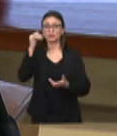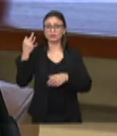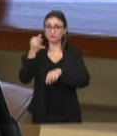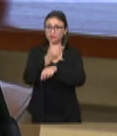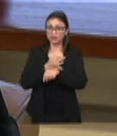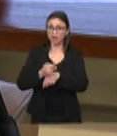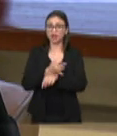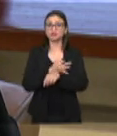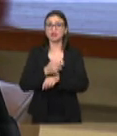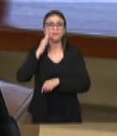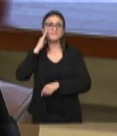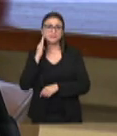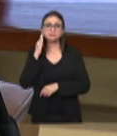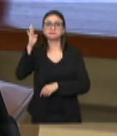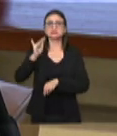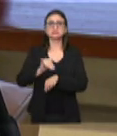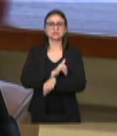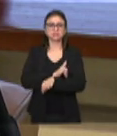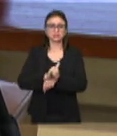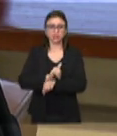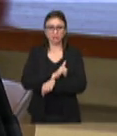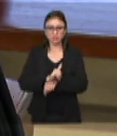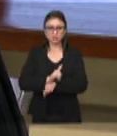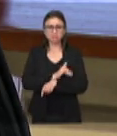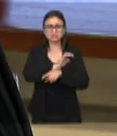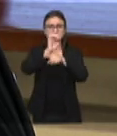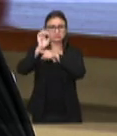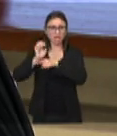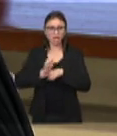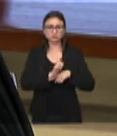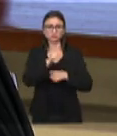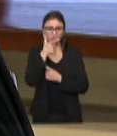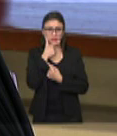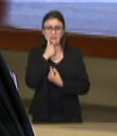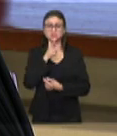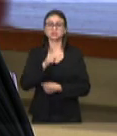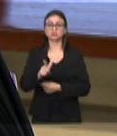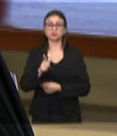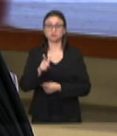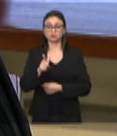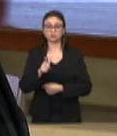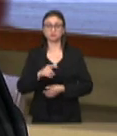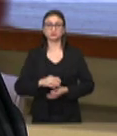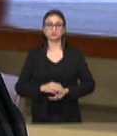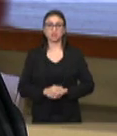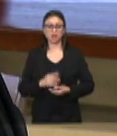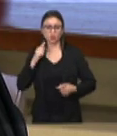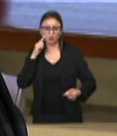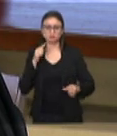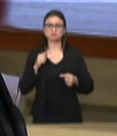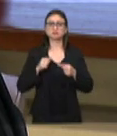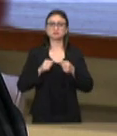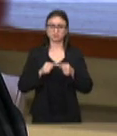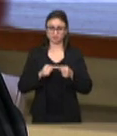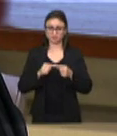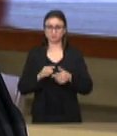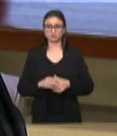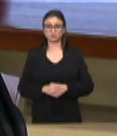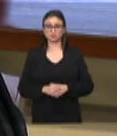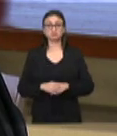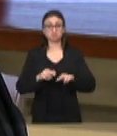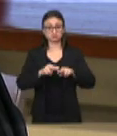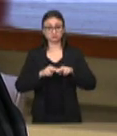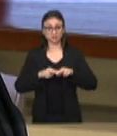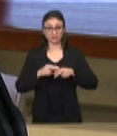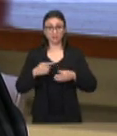dos principais instrumentos à disposição dos Estados para alcançar esse objetivo. Assim, a